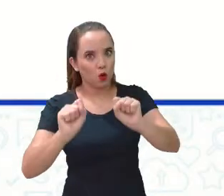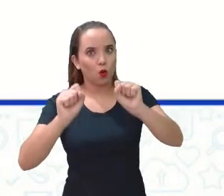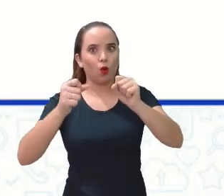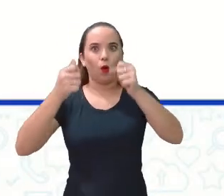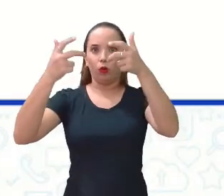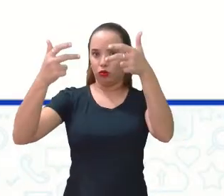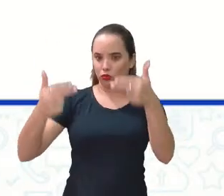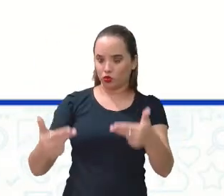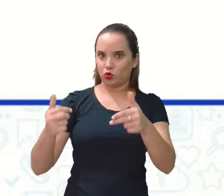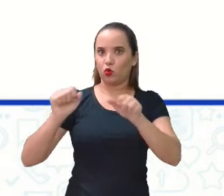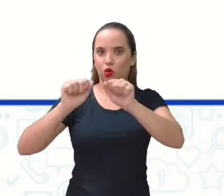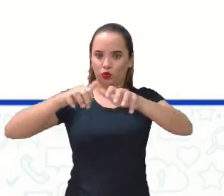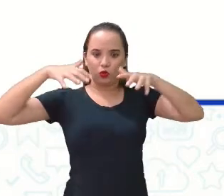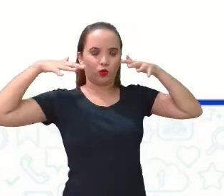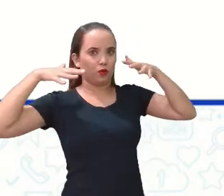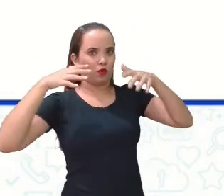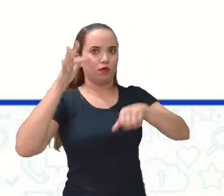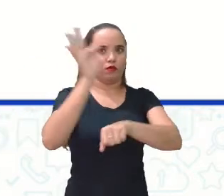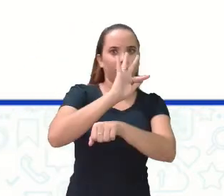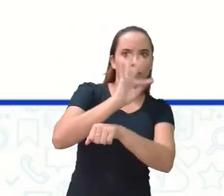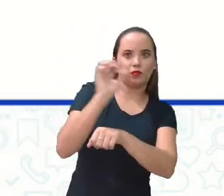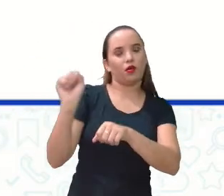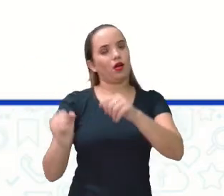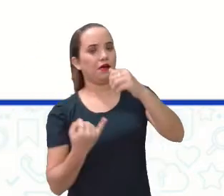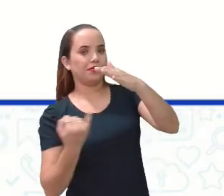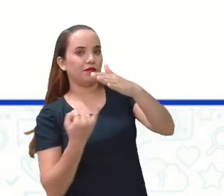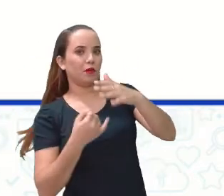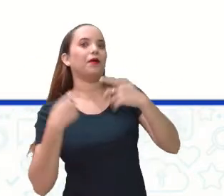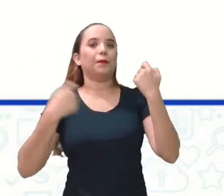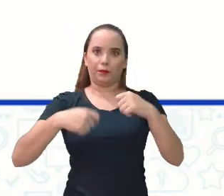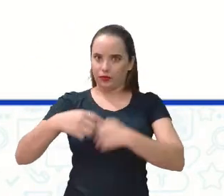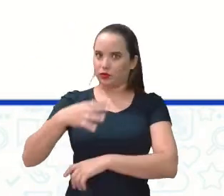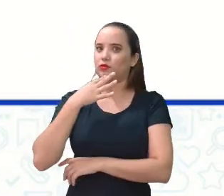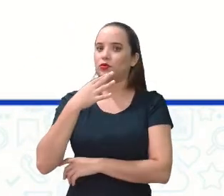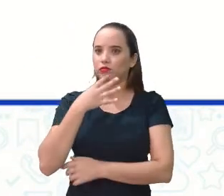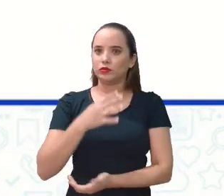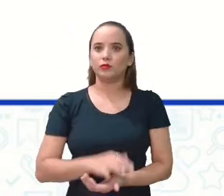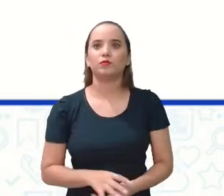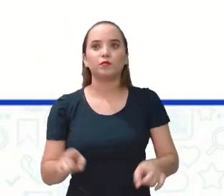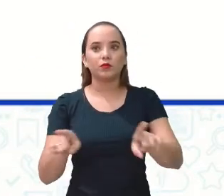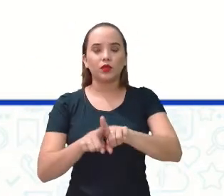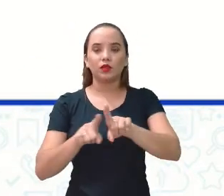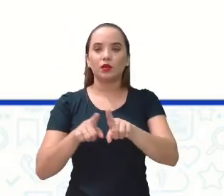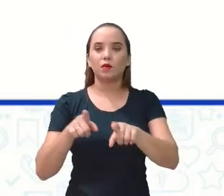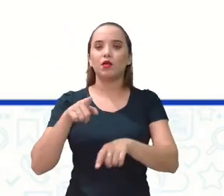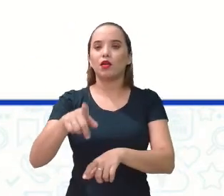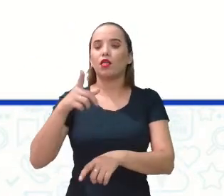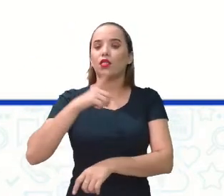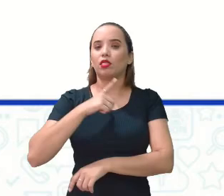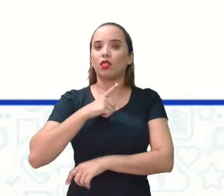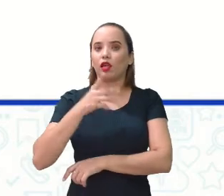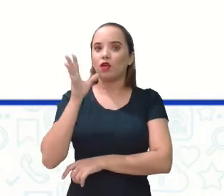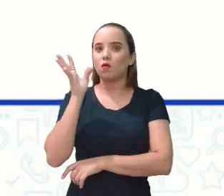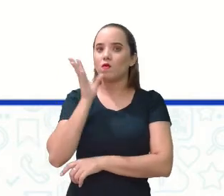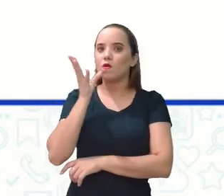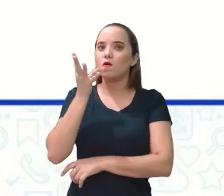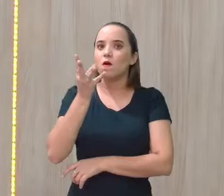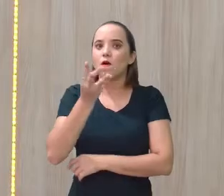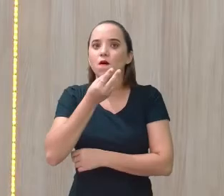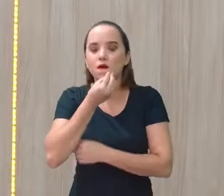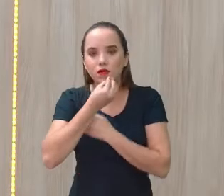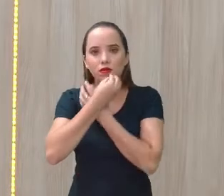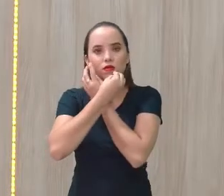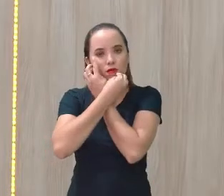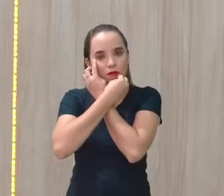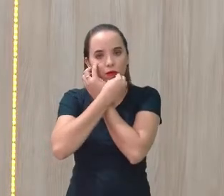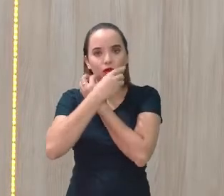como a gente já falou, linguagem formal, informal, a gente precisa conhecer nosso público. Tem o poder de síntese, pessoal, a gente precisa também